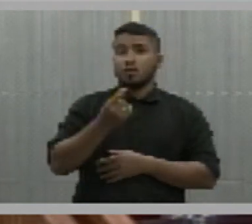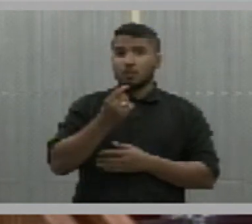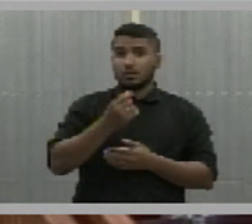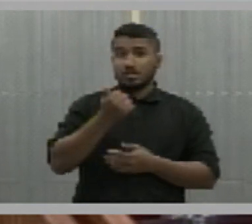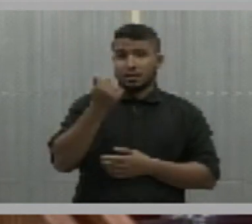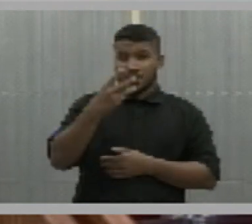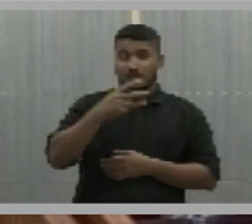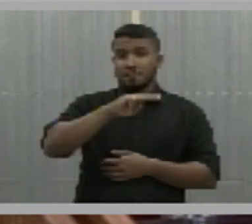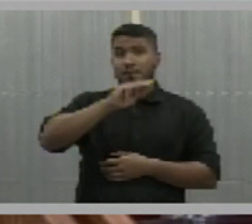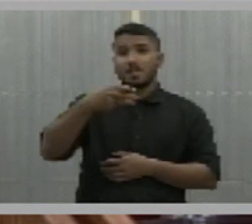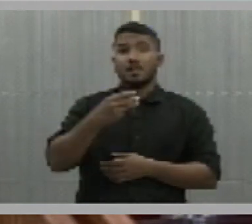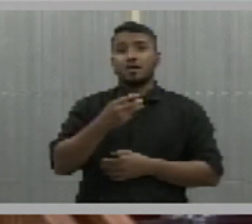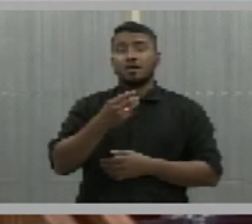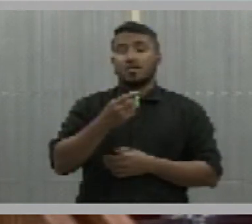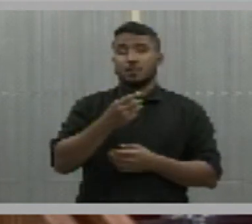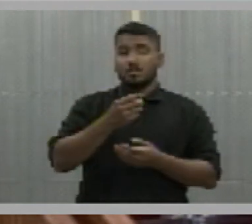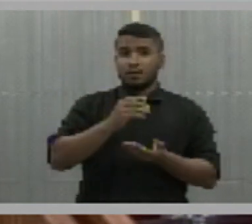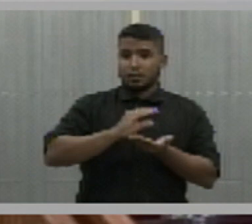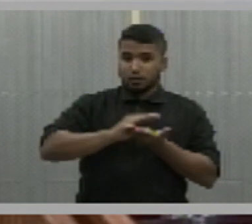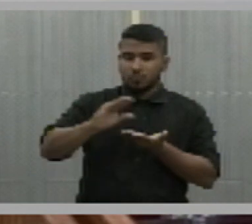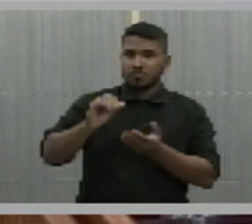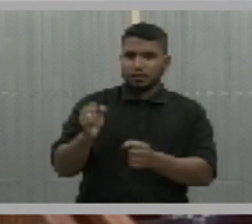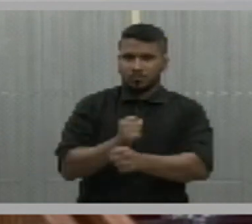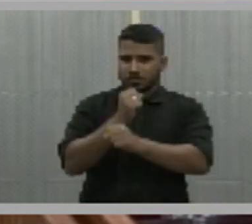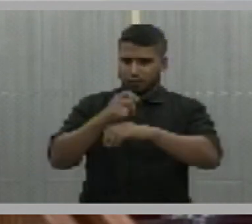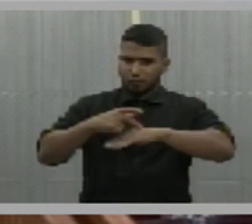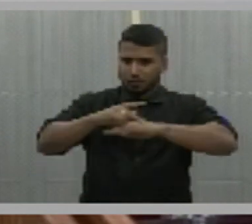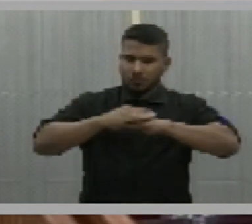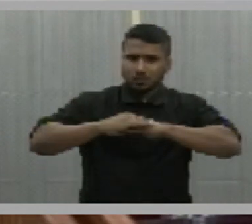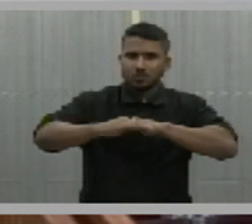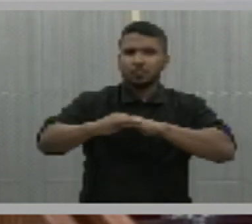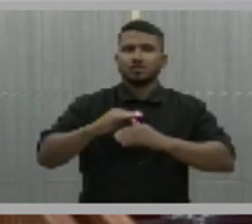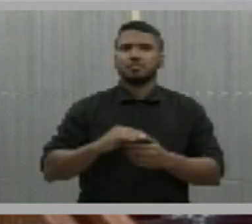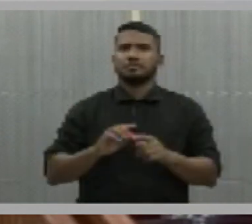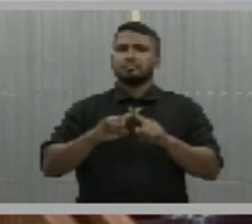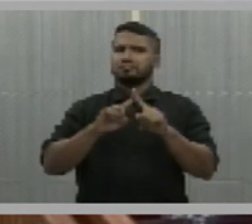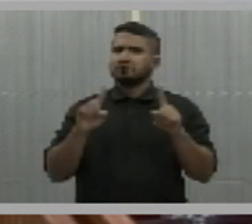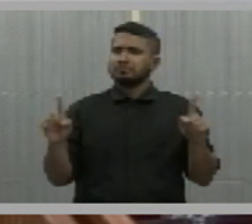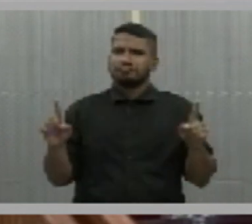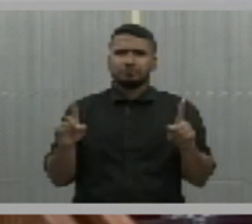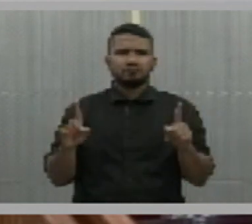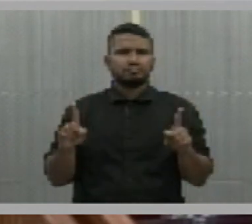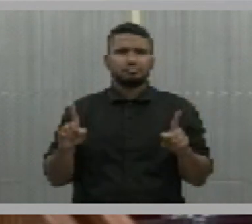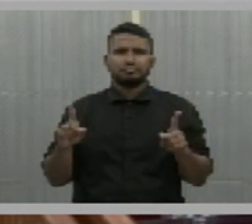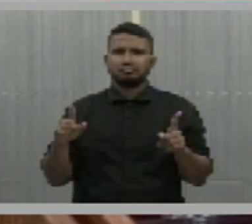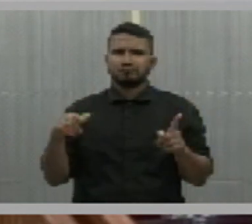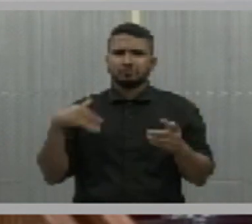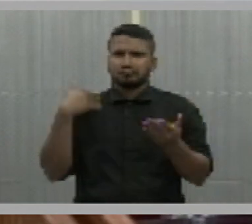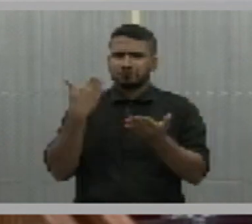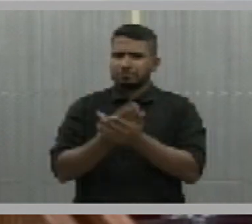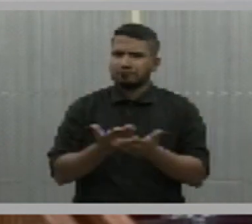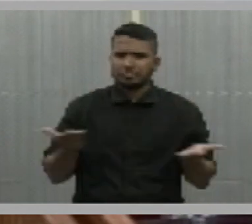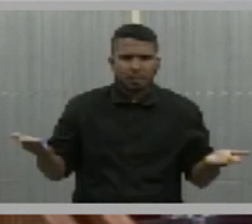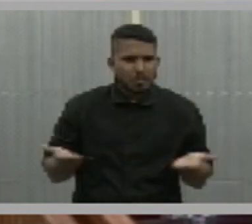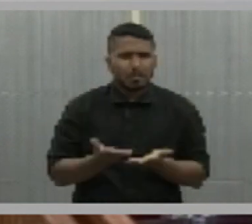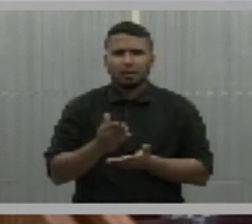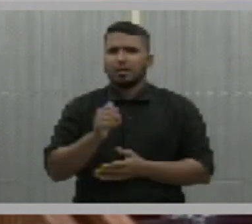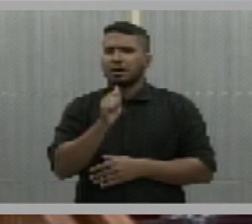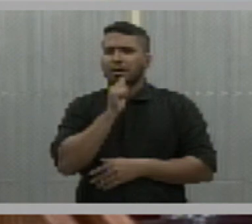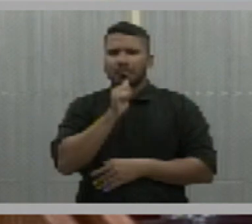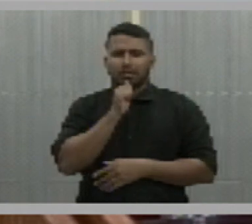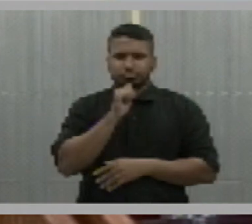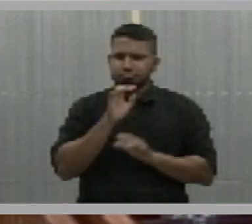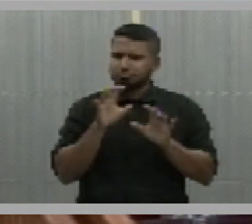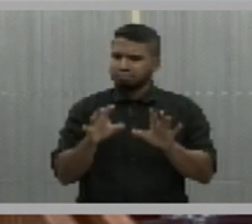13 milhões e 200 mil para recuperação. Mas, no momento, a estrada, como disse,